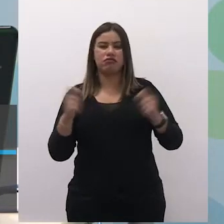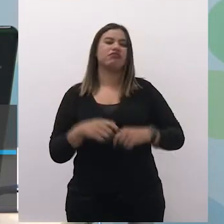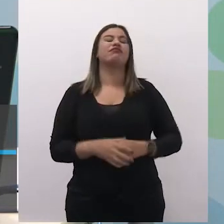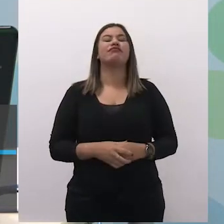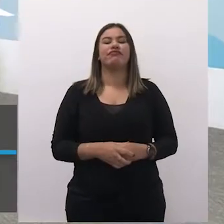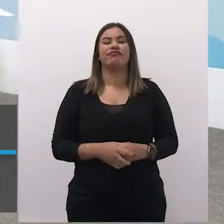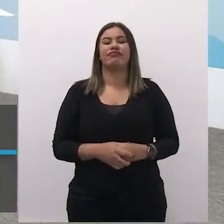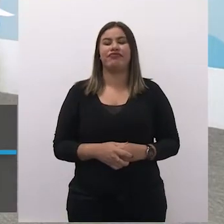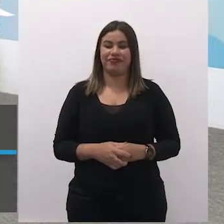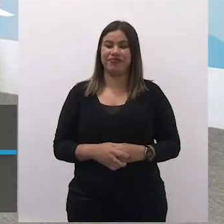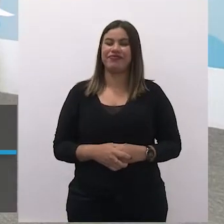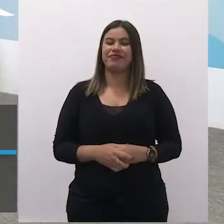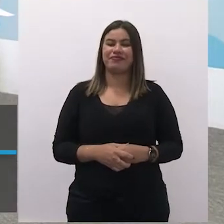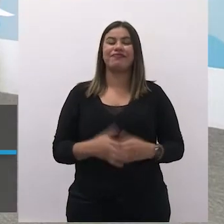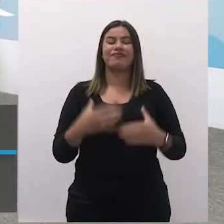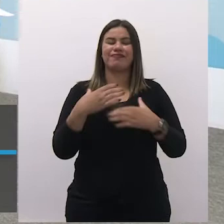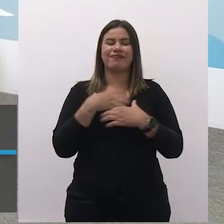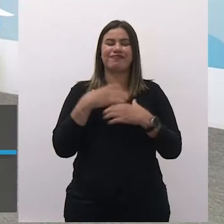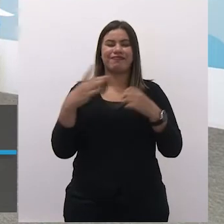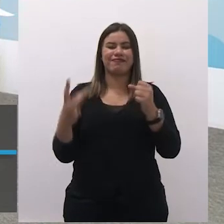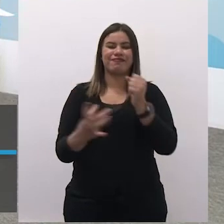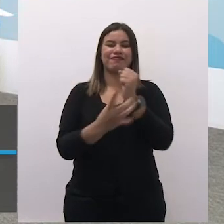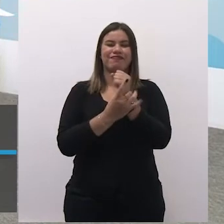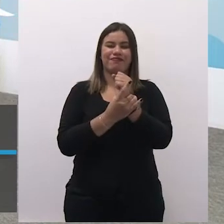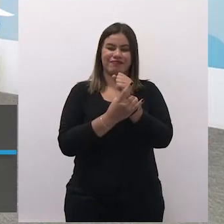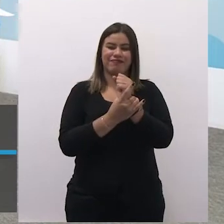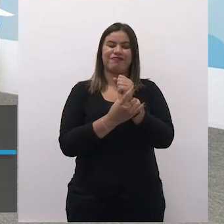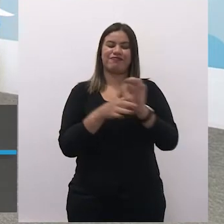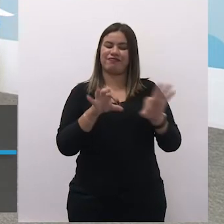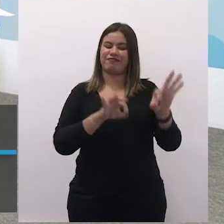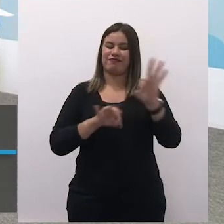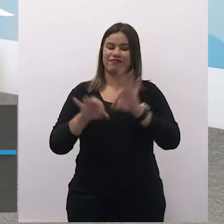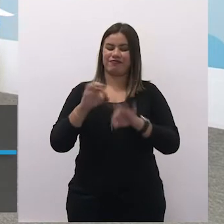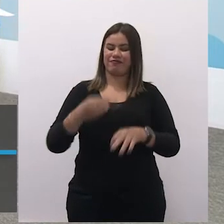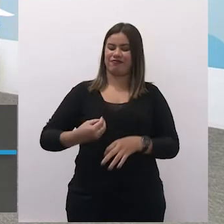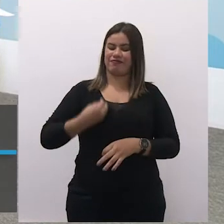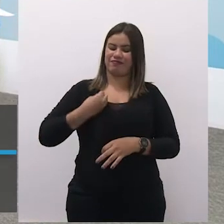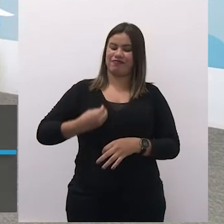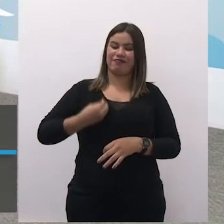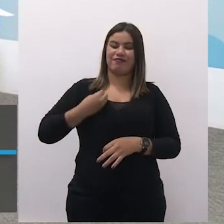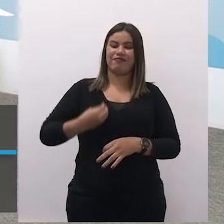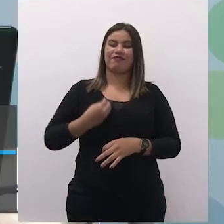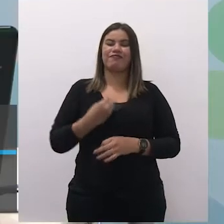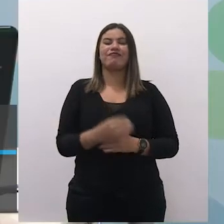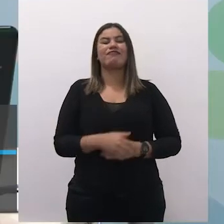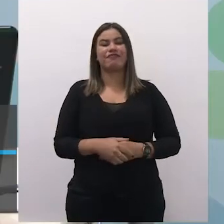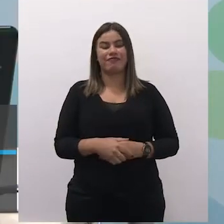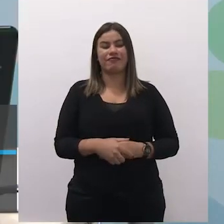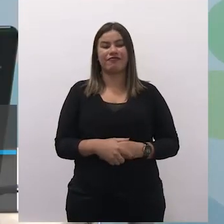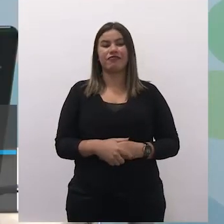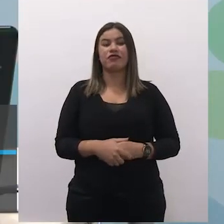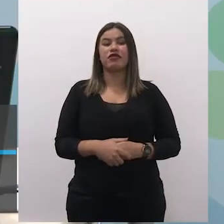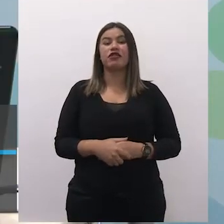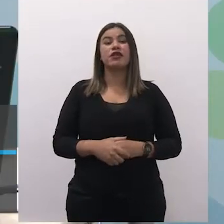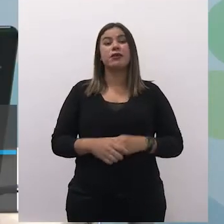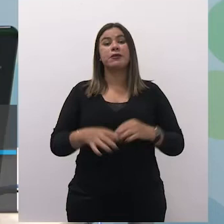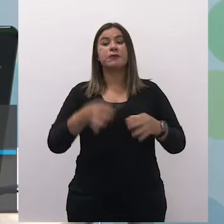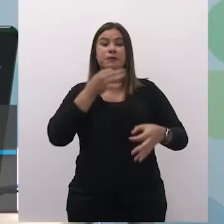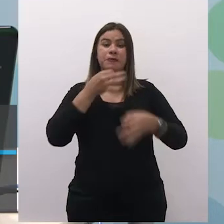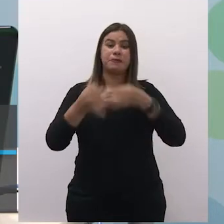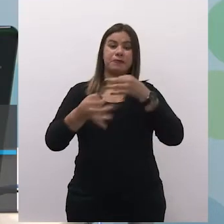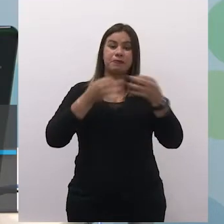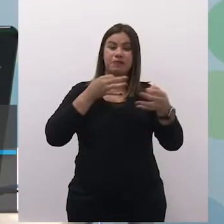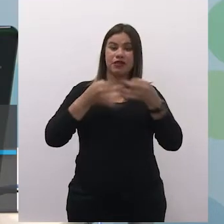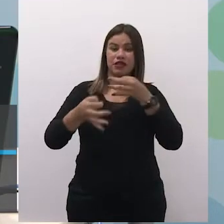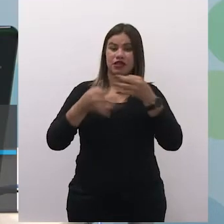vai mesmo. se sentir mais seguro na construção do projeto de vida dele, na colocação de opiniões dele,